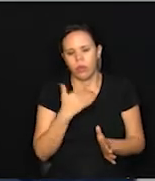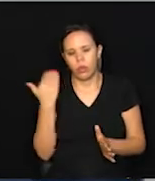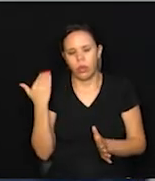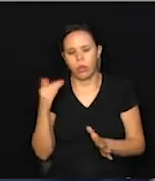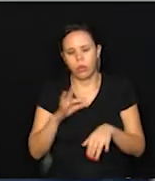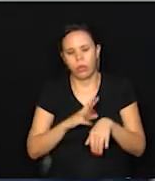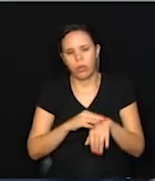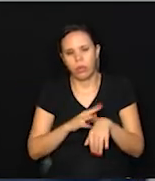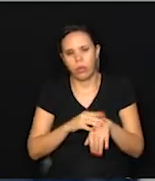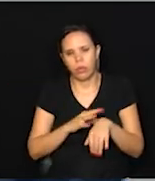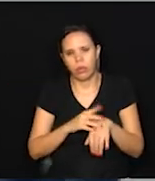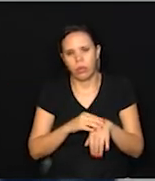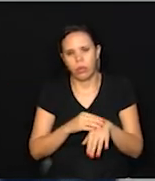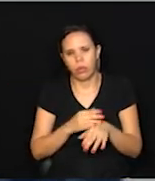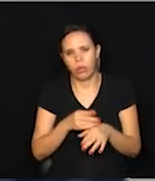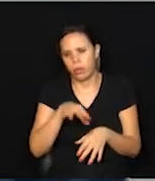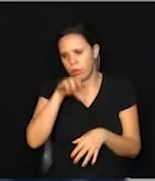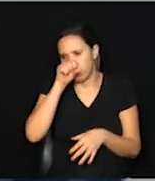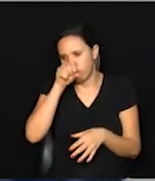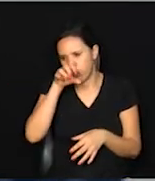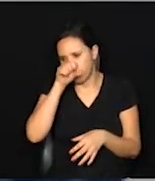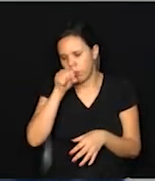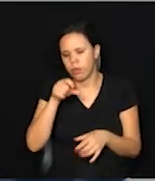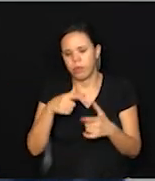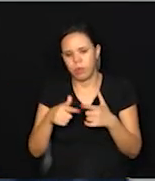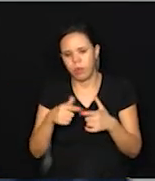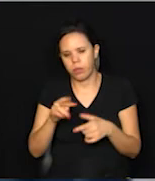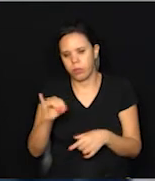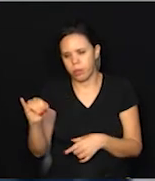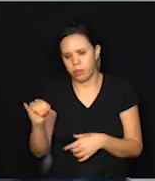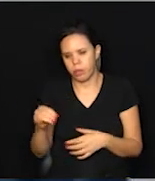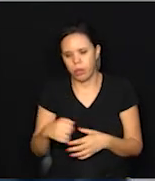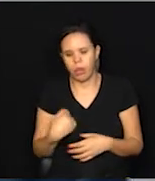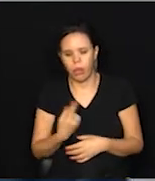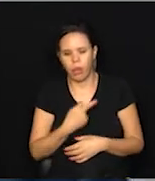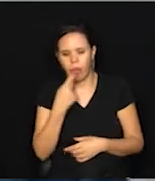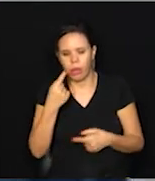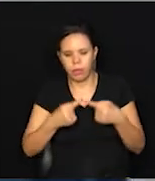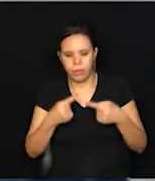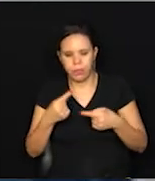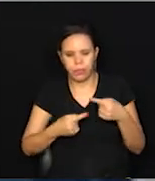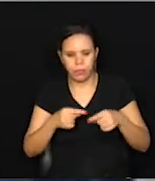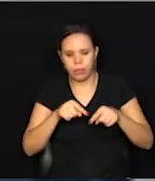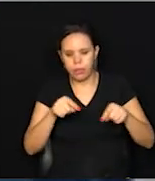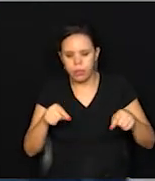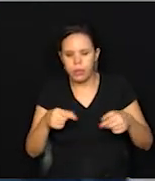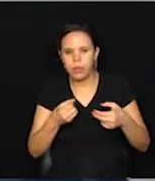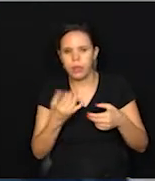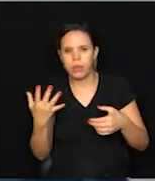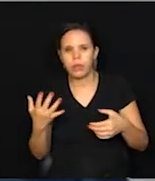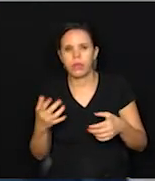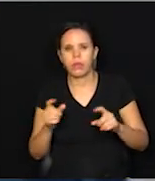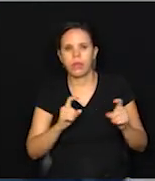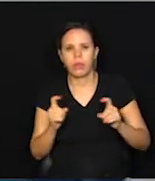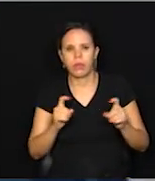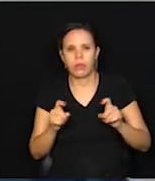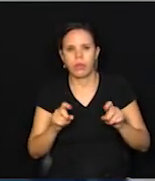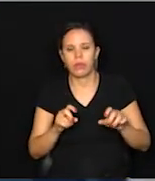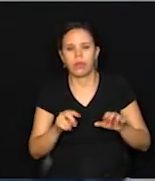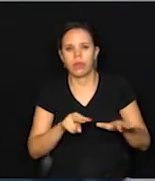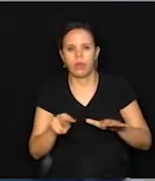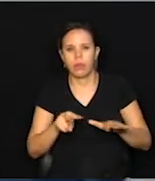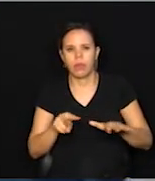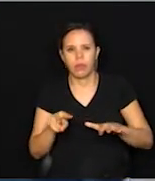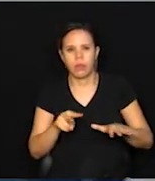doentes entubados ou que passaram por UTI. Quando nós discutimos na sala de situação, que é uma reunião semanal feita